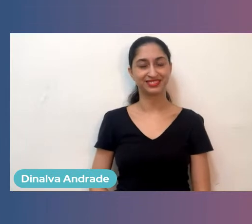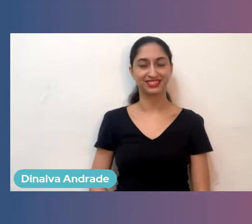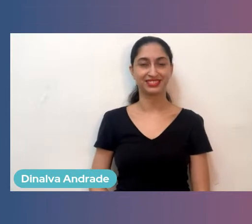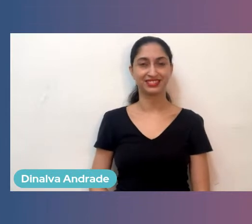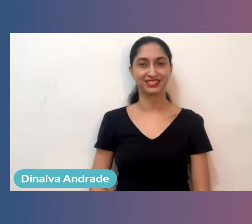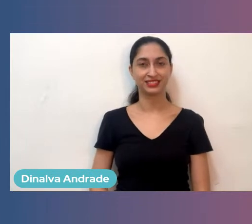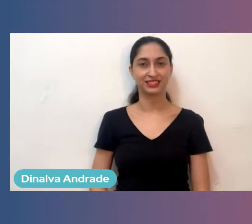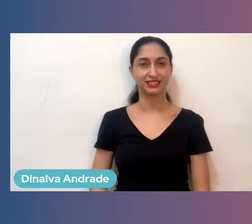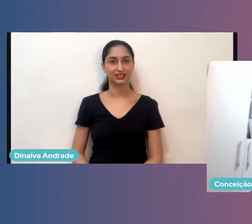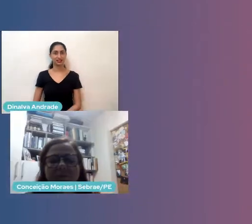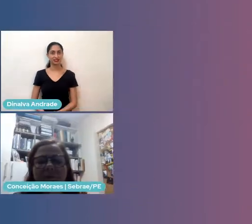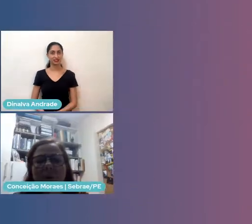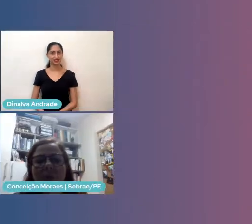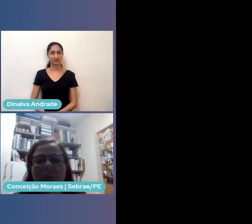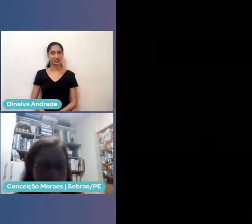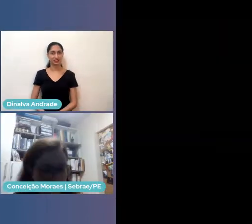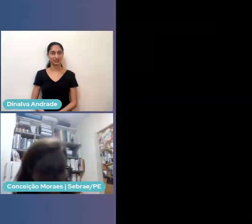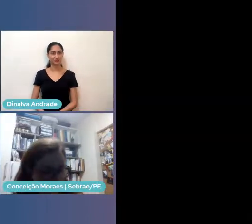Consegue visualizar?